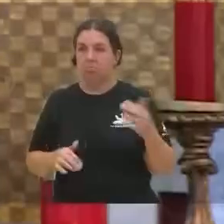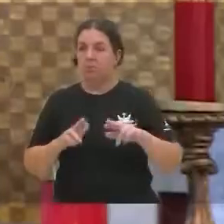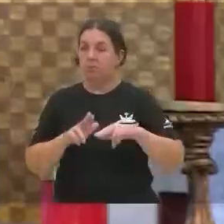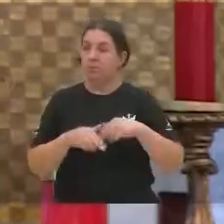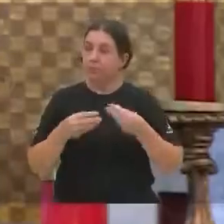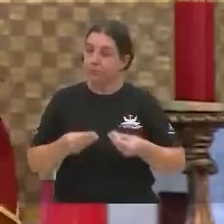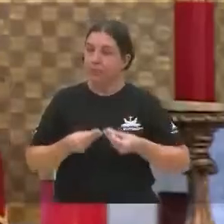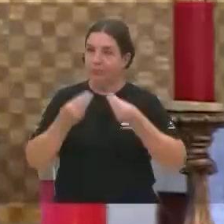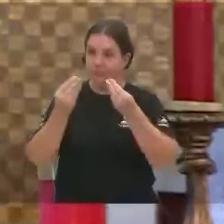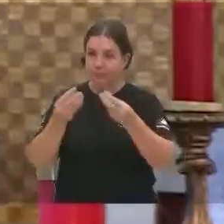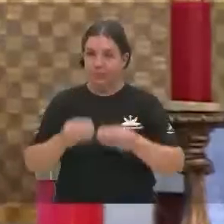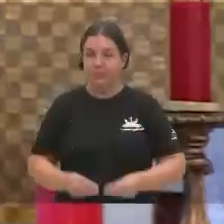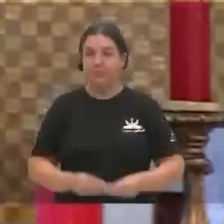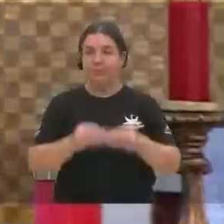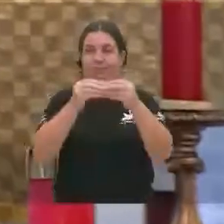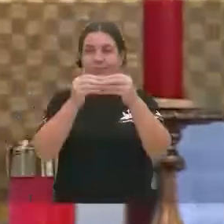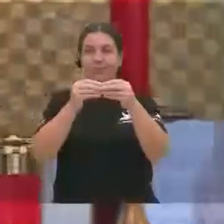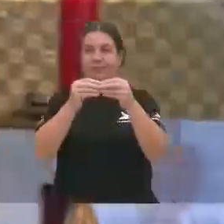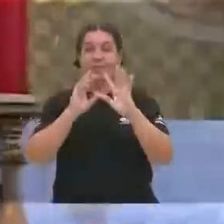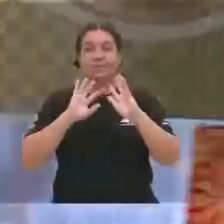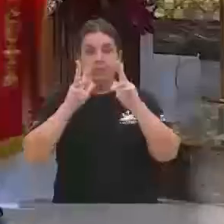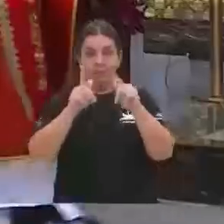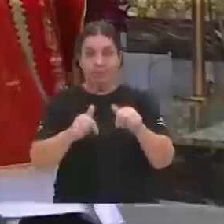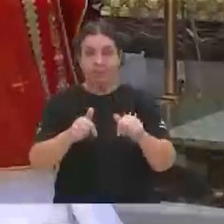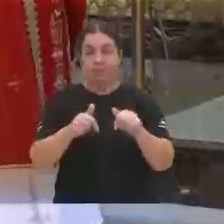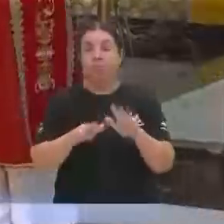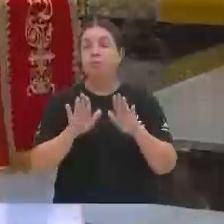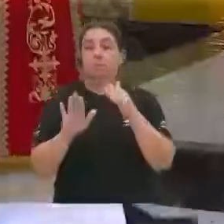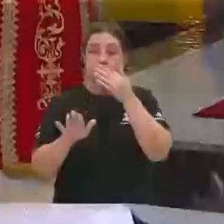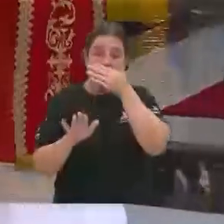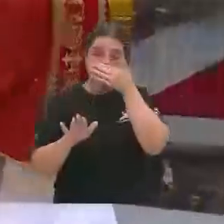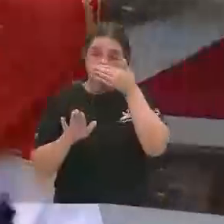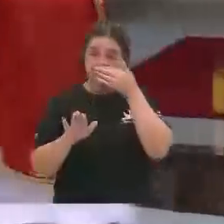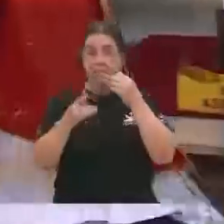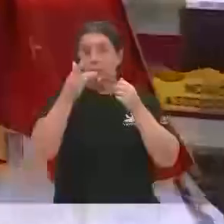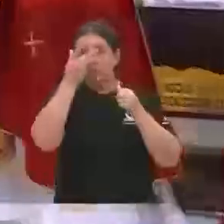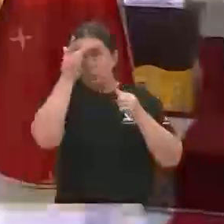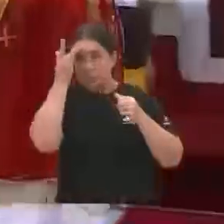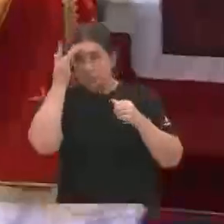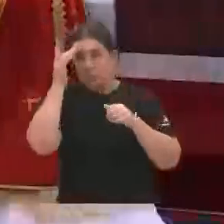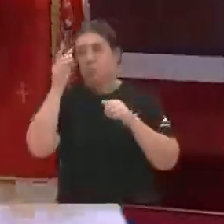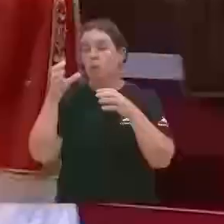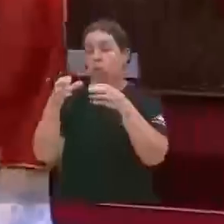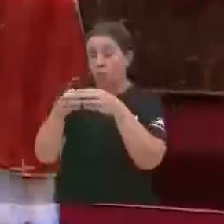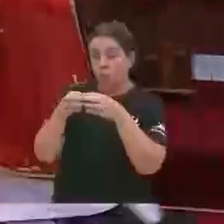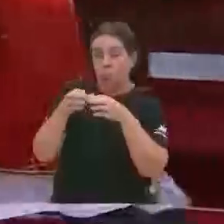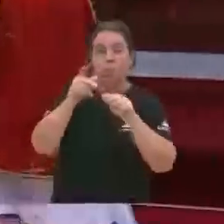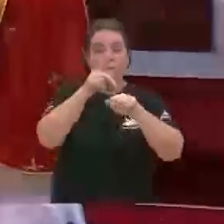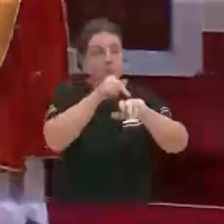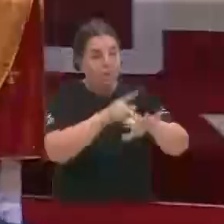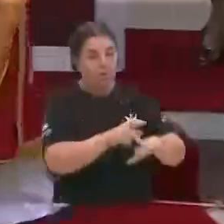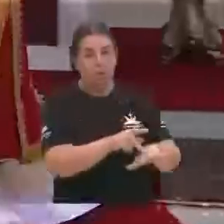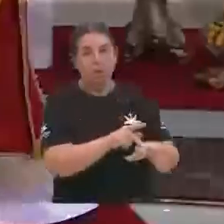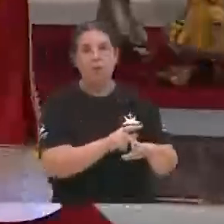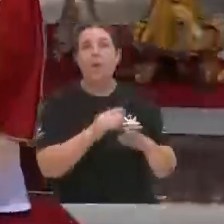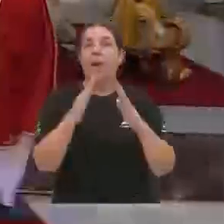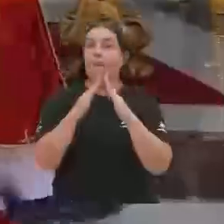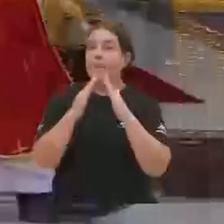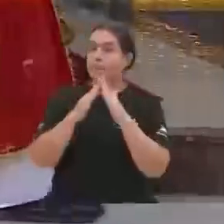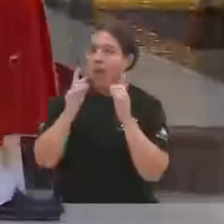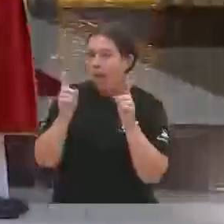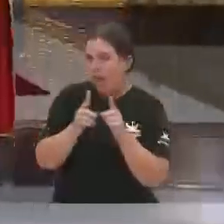oferecia esta missa por todos aqueles que nas paróquias nas